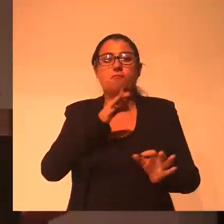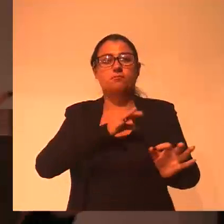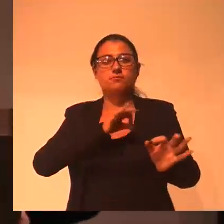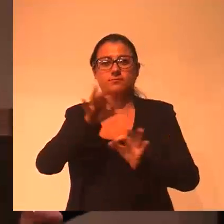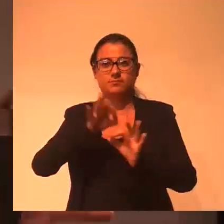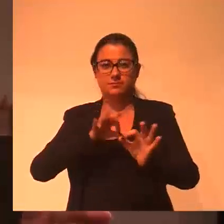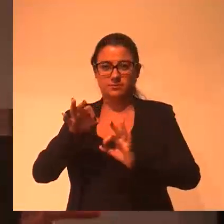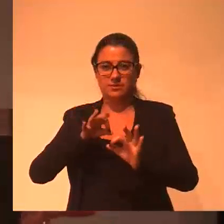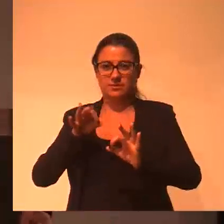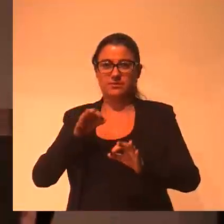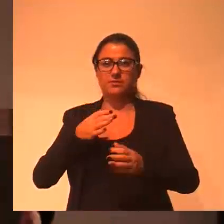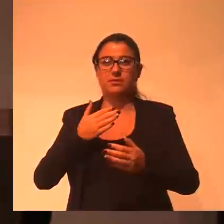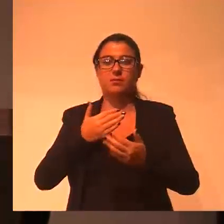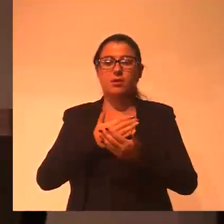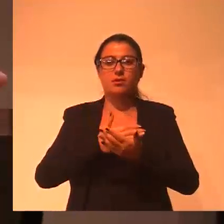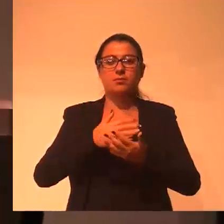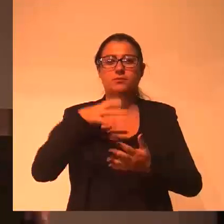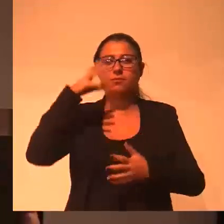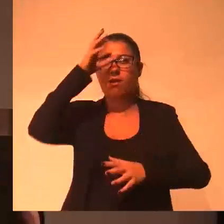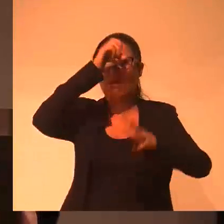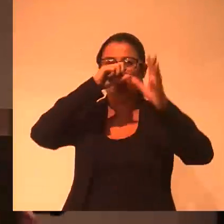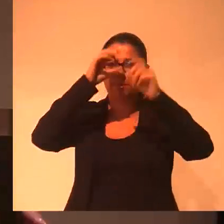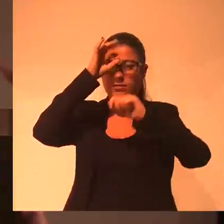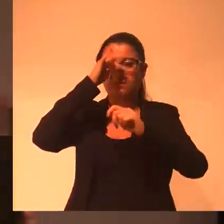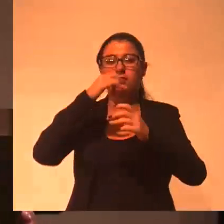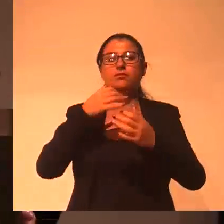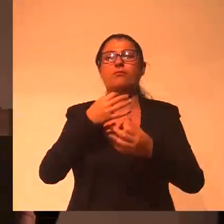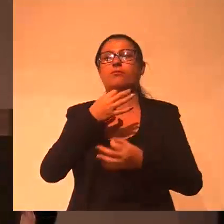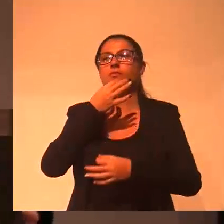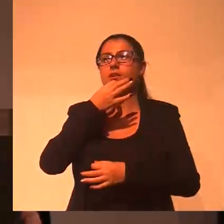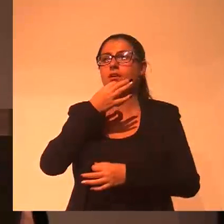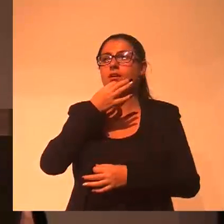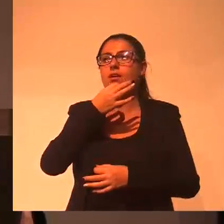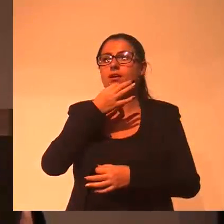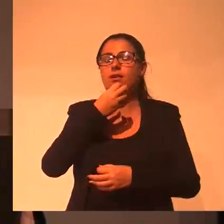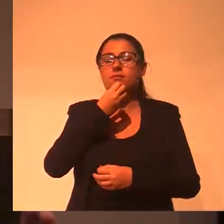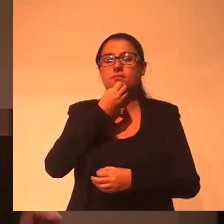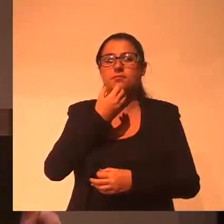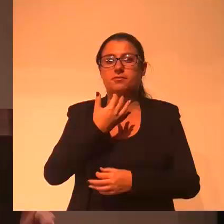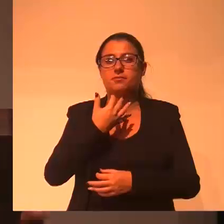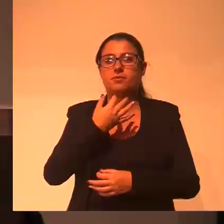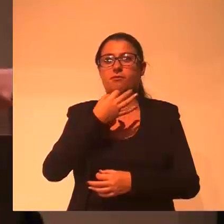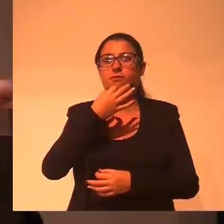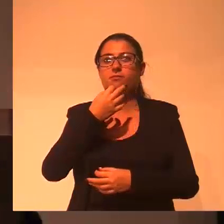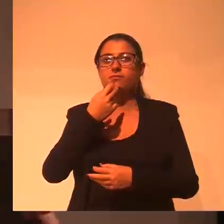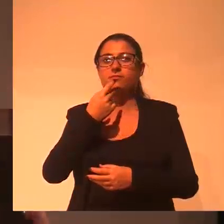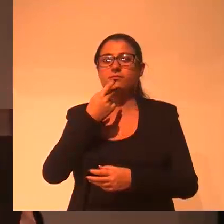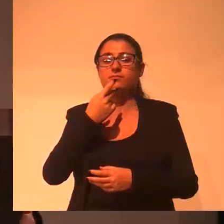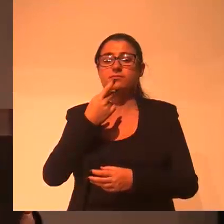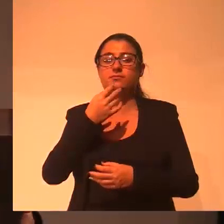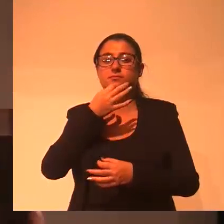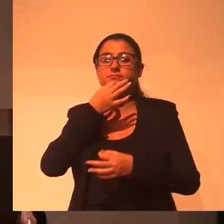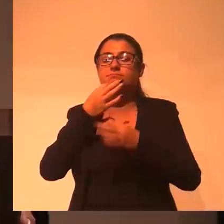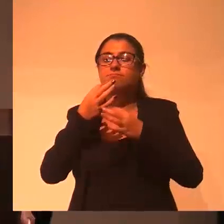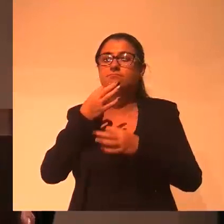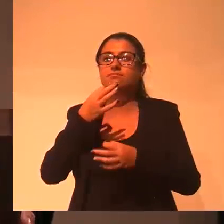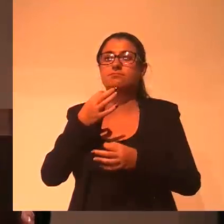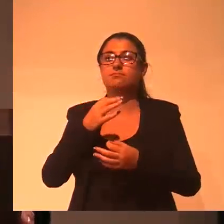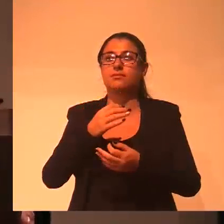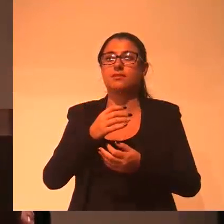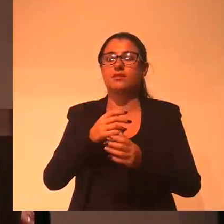passa por um aprendizado também, né? E fica aqui o meu elogio. E eu vou fazer o elogio ao Galasso, representando, né, a